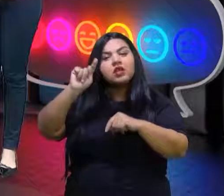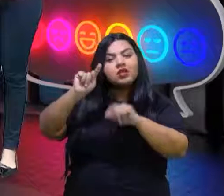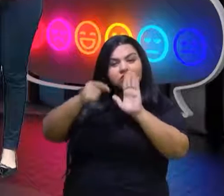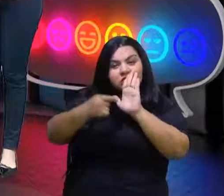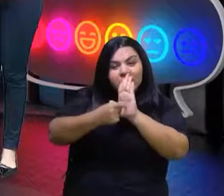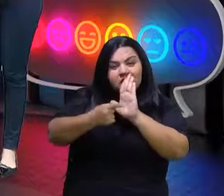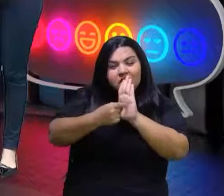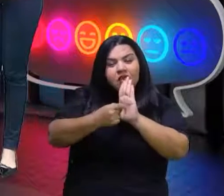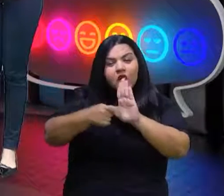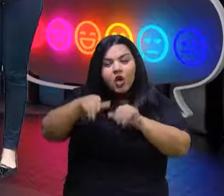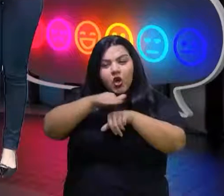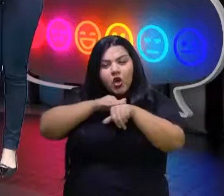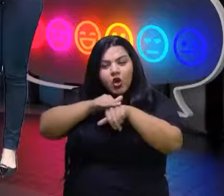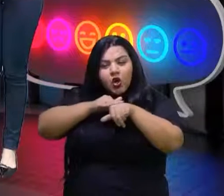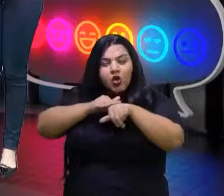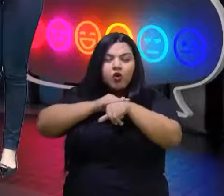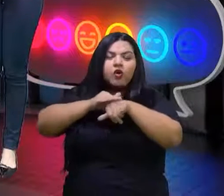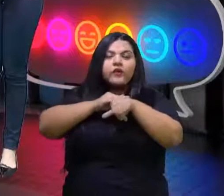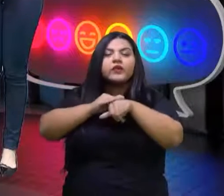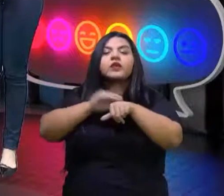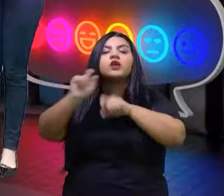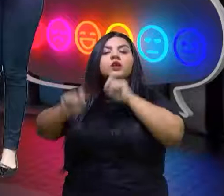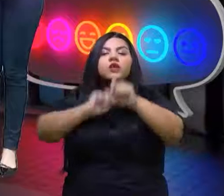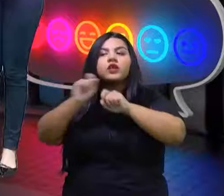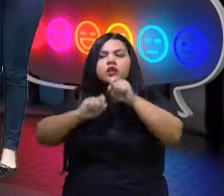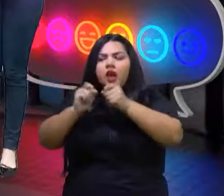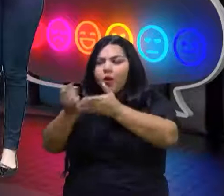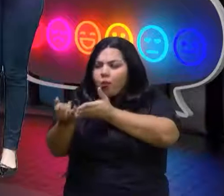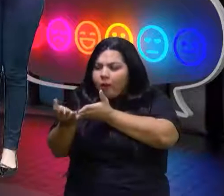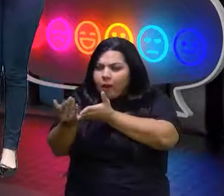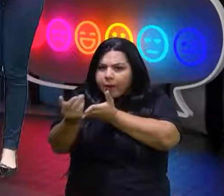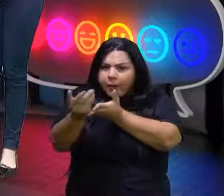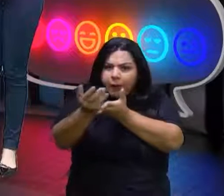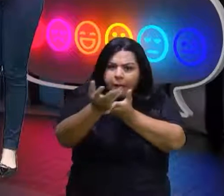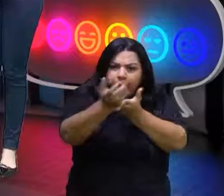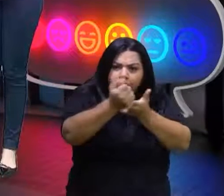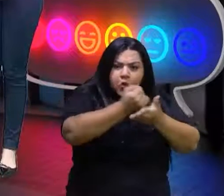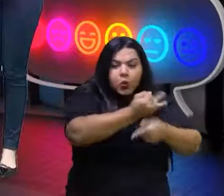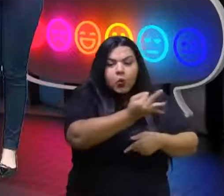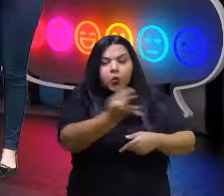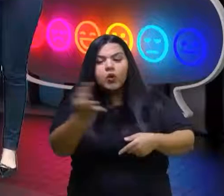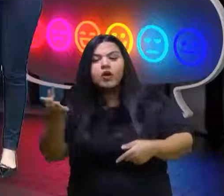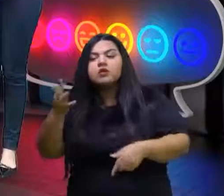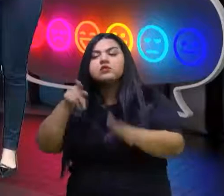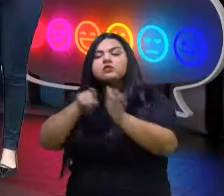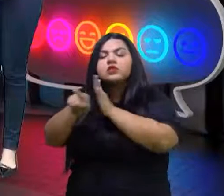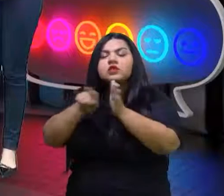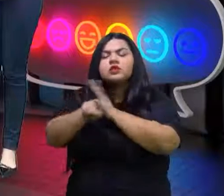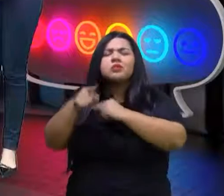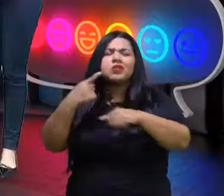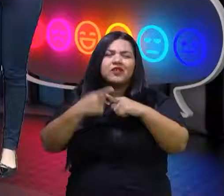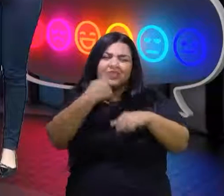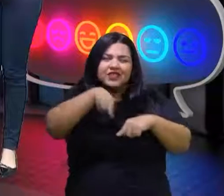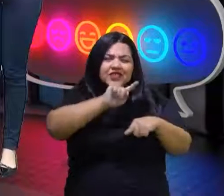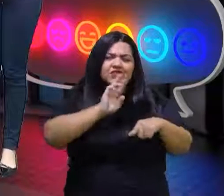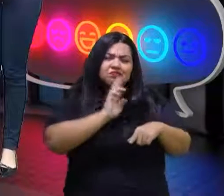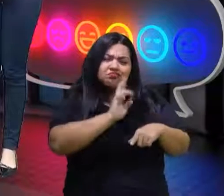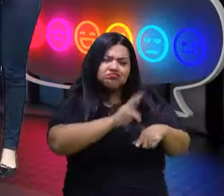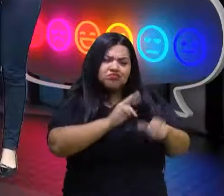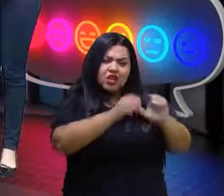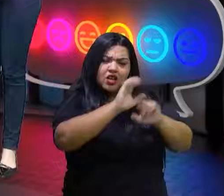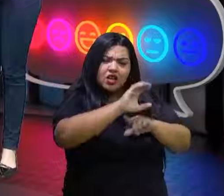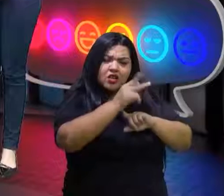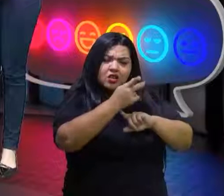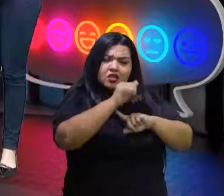para conversar é justamente para a gente poder contar as respostas de vocês. Porque vocês acabam respondendo no chat e a gente